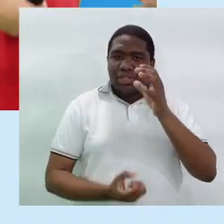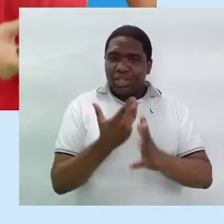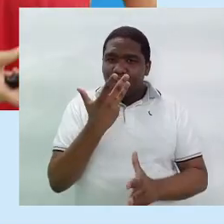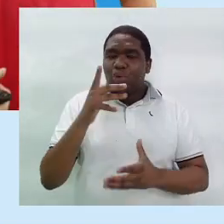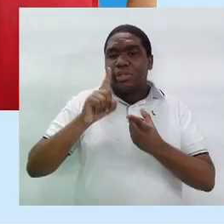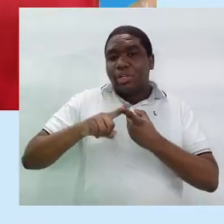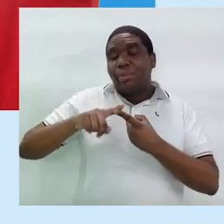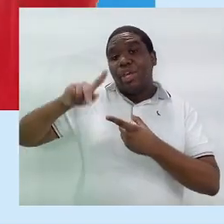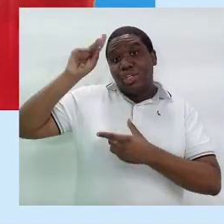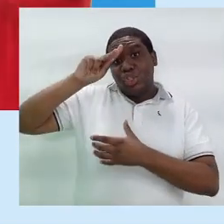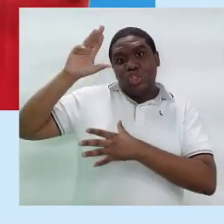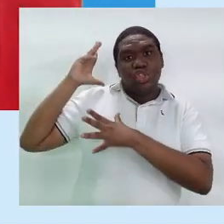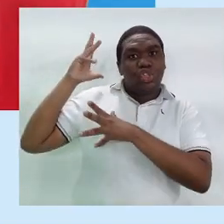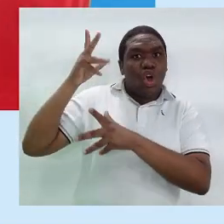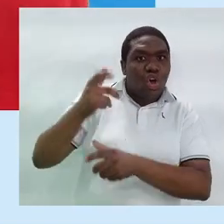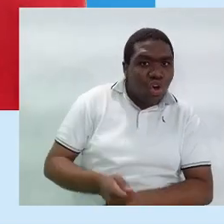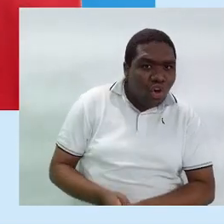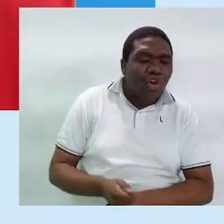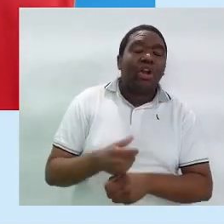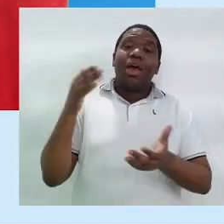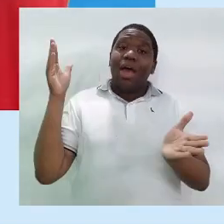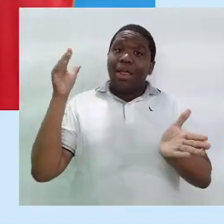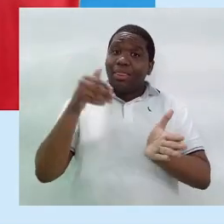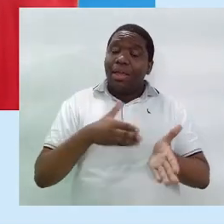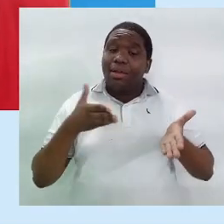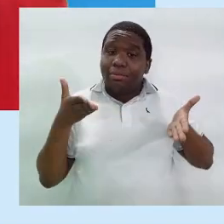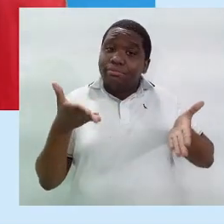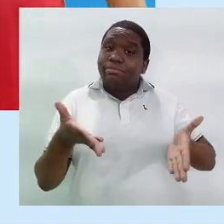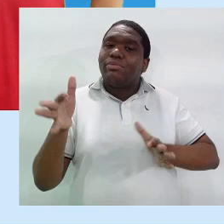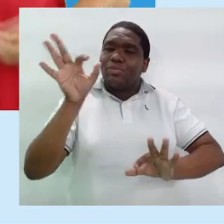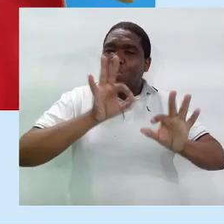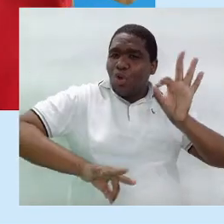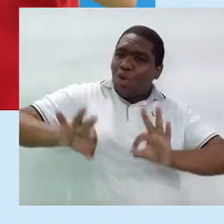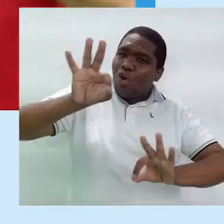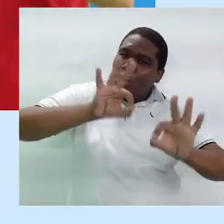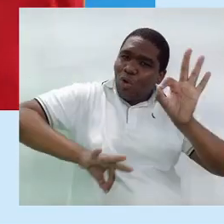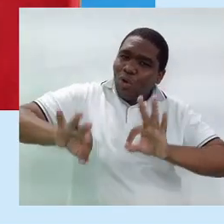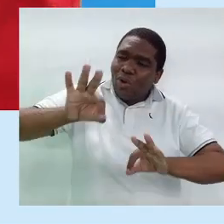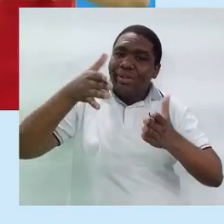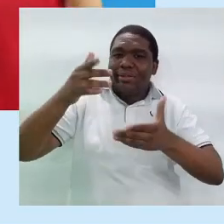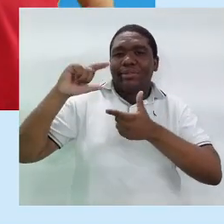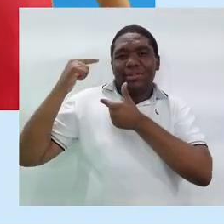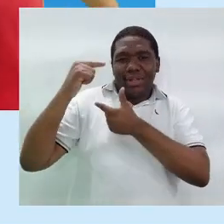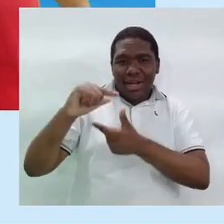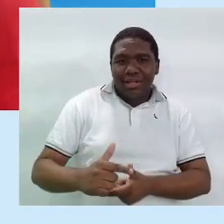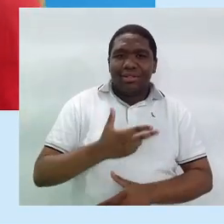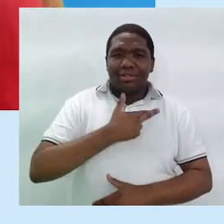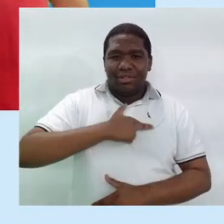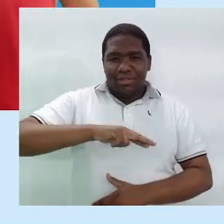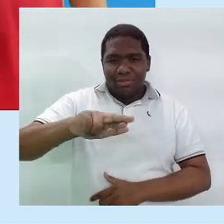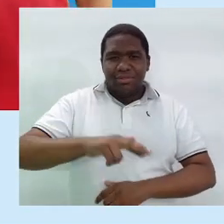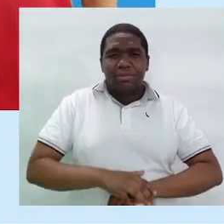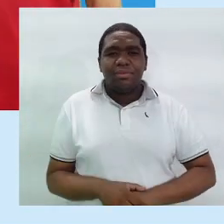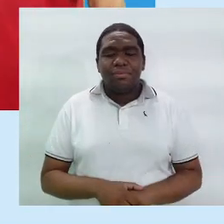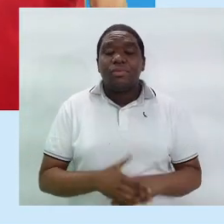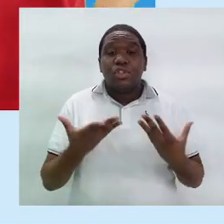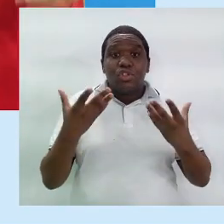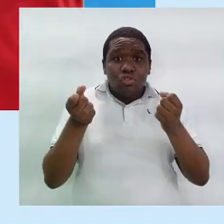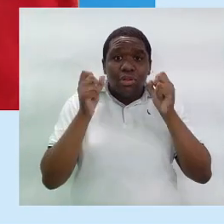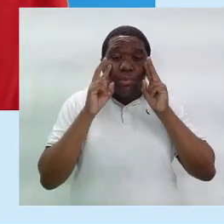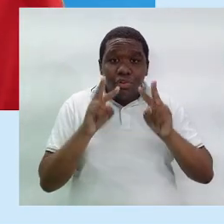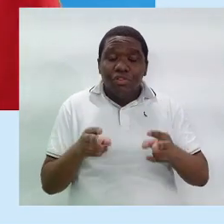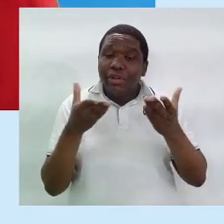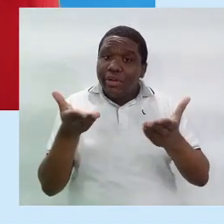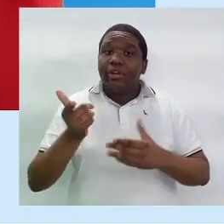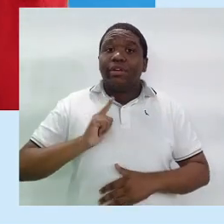sua história, até onde ele chega a organizar esta tradição religiosa. Vamos ver